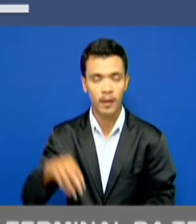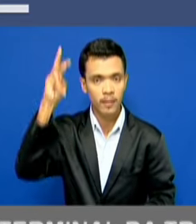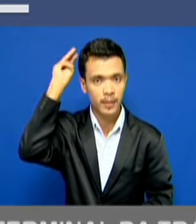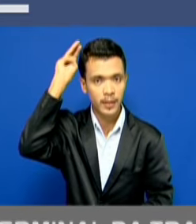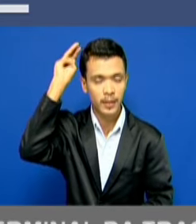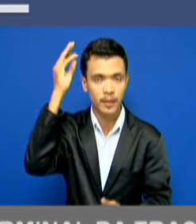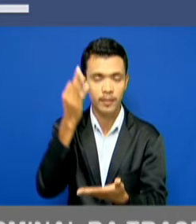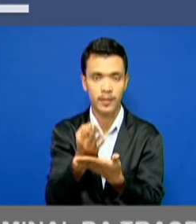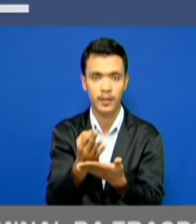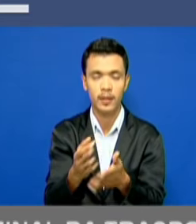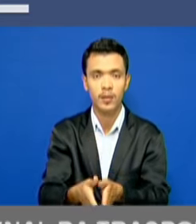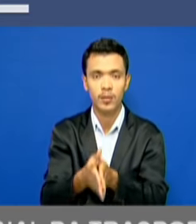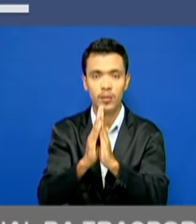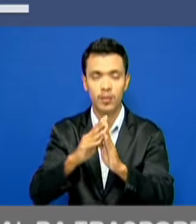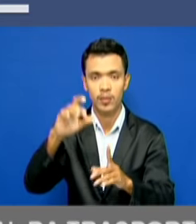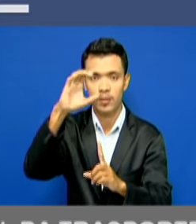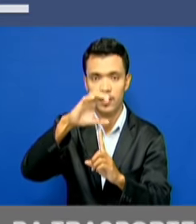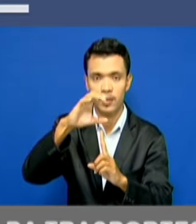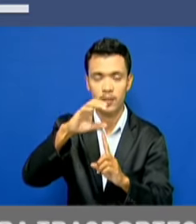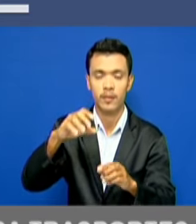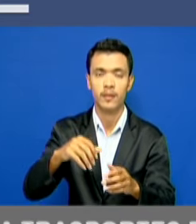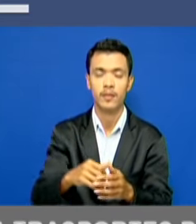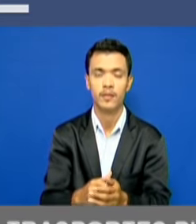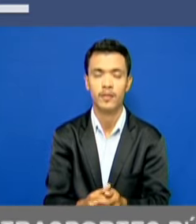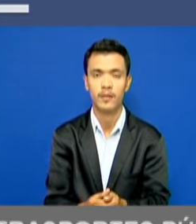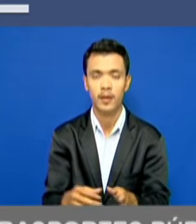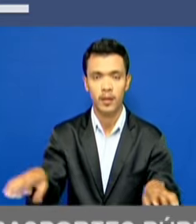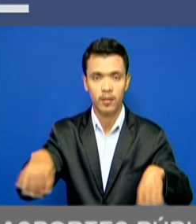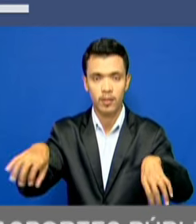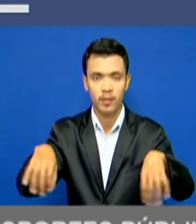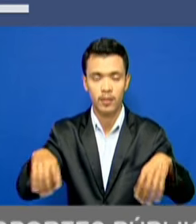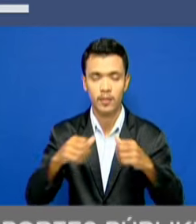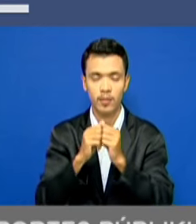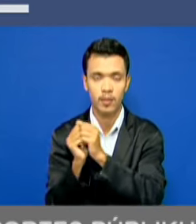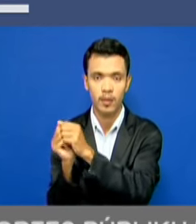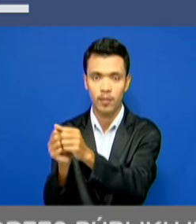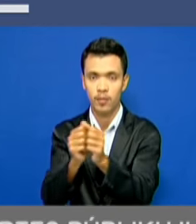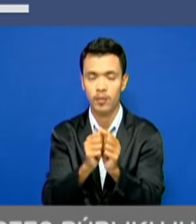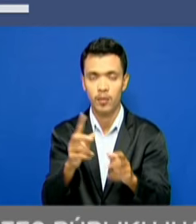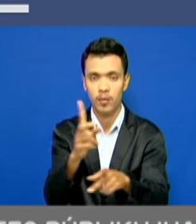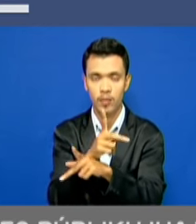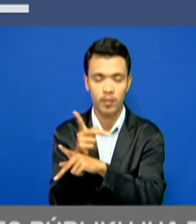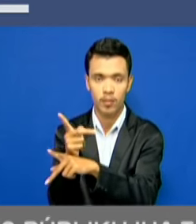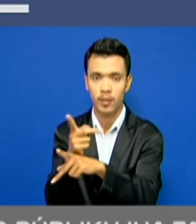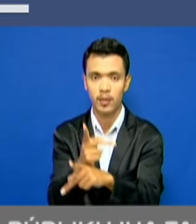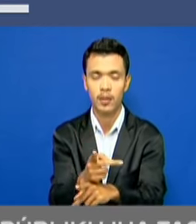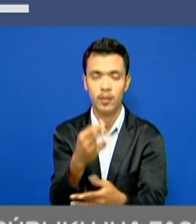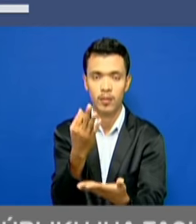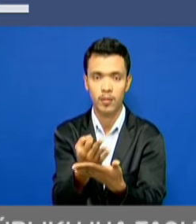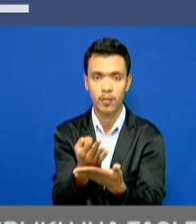Ministra Finanças su subacargo Safia no comissário aduaneiro a do serviço Ramuto controla finanças